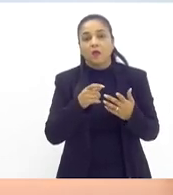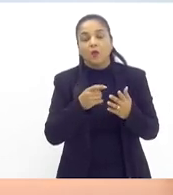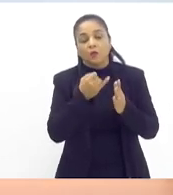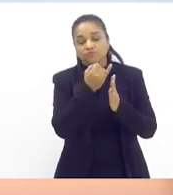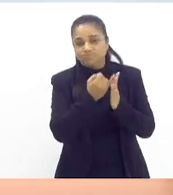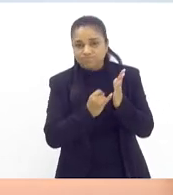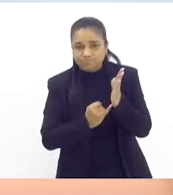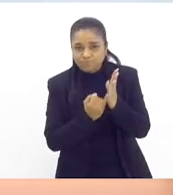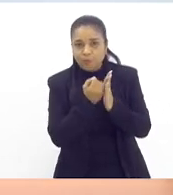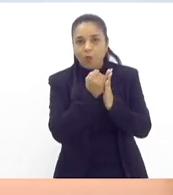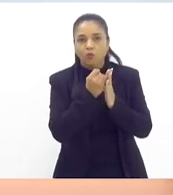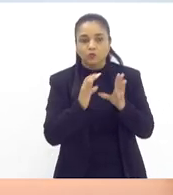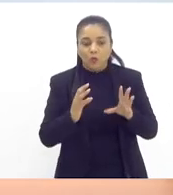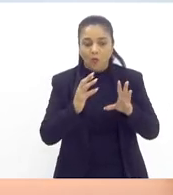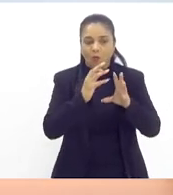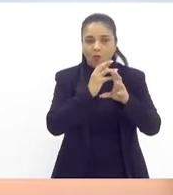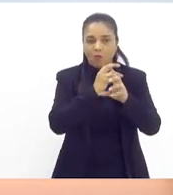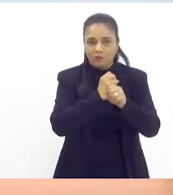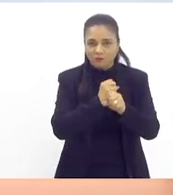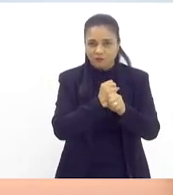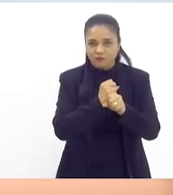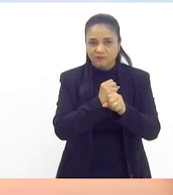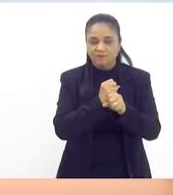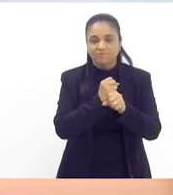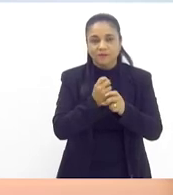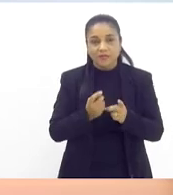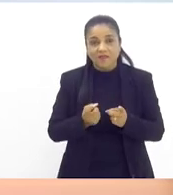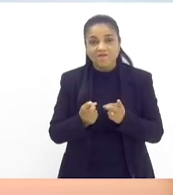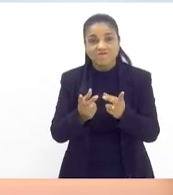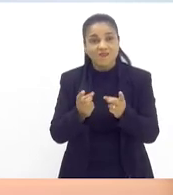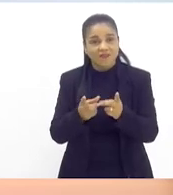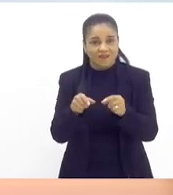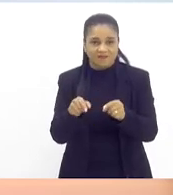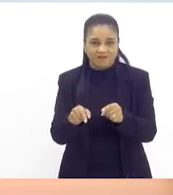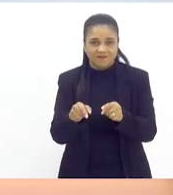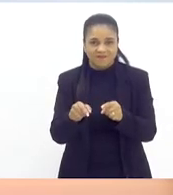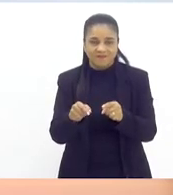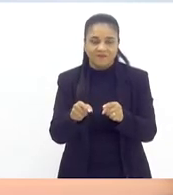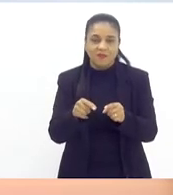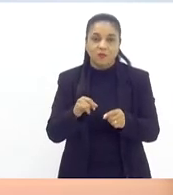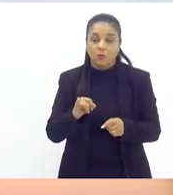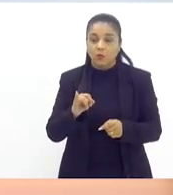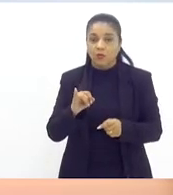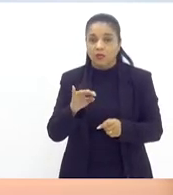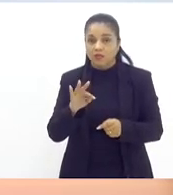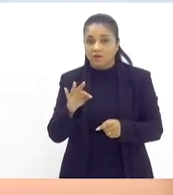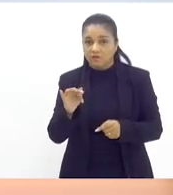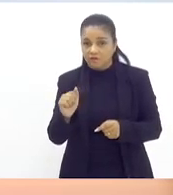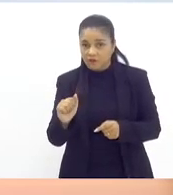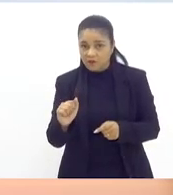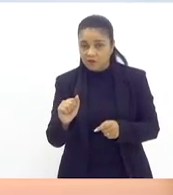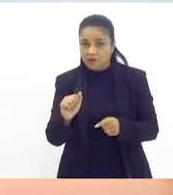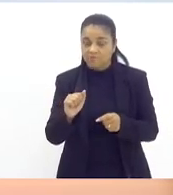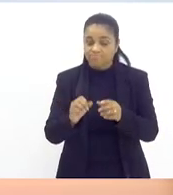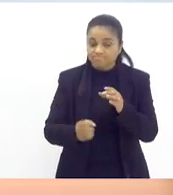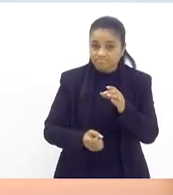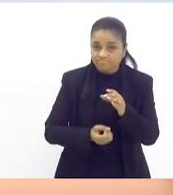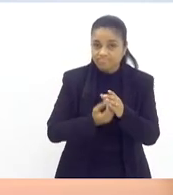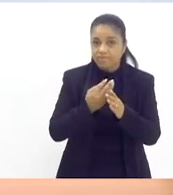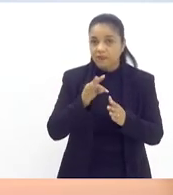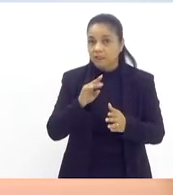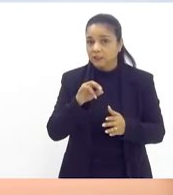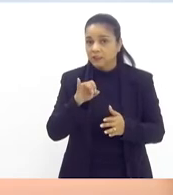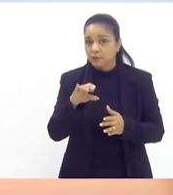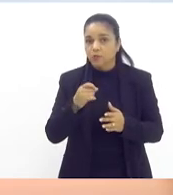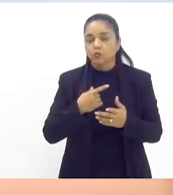o consumo não cumulativo cobrado no destino. É uma característica básica de um IVA. E a tributação na origem tem uma série de consequências.